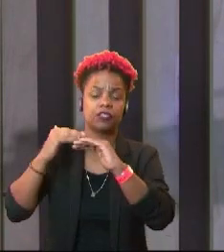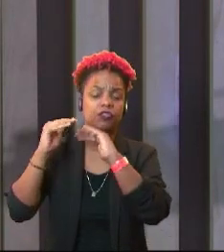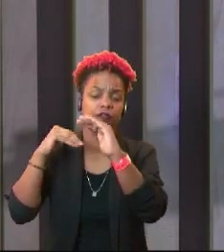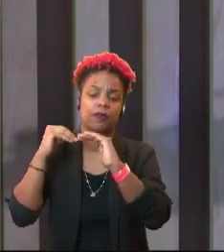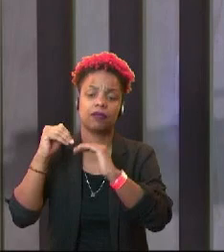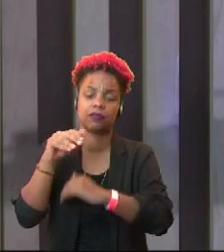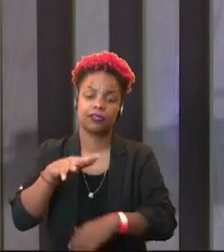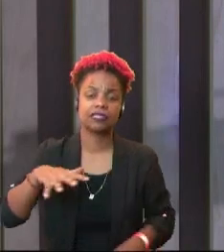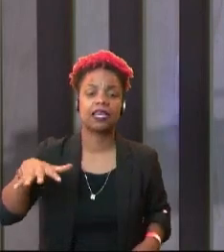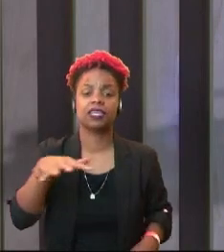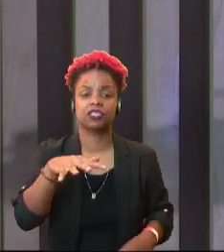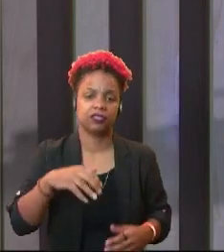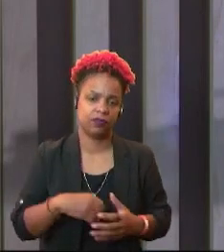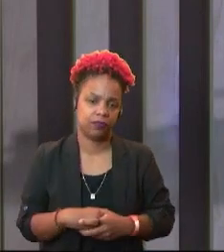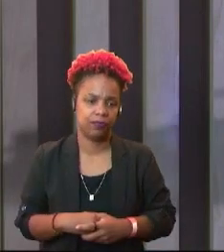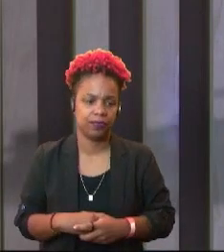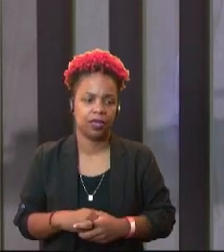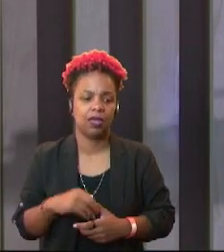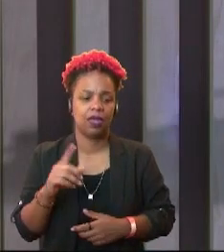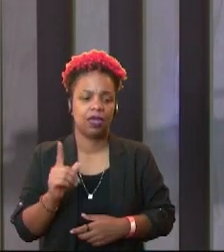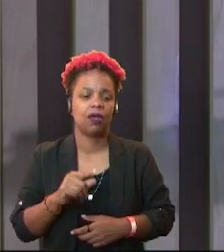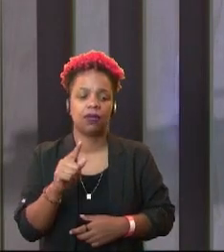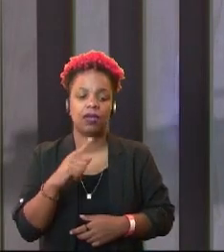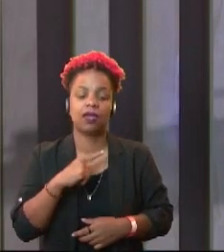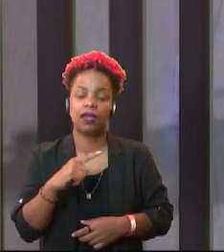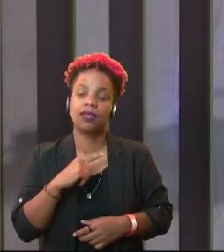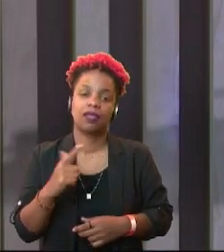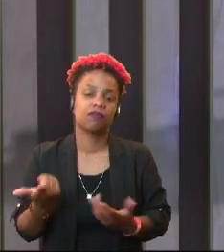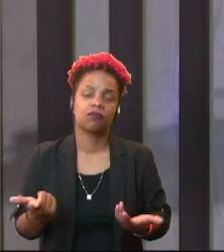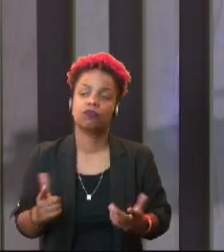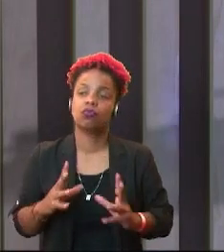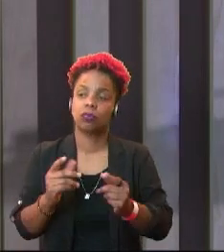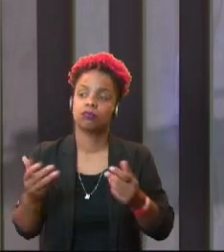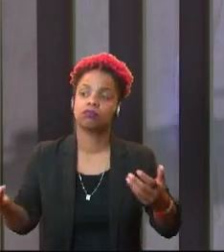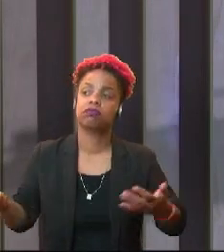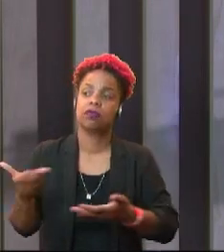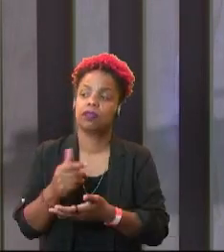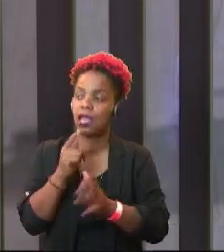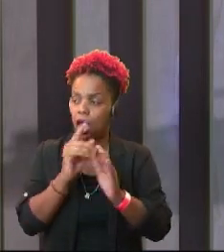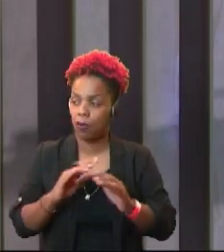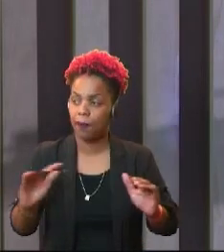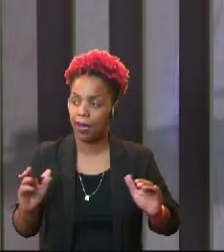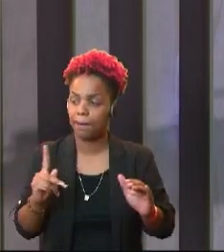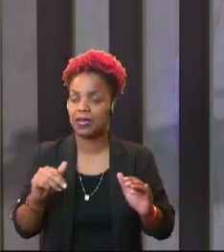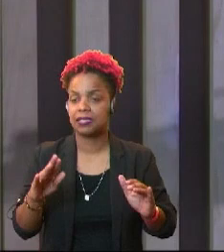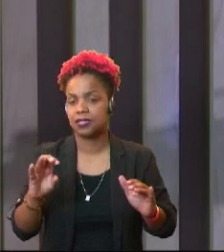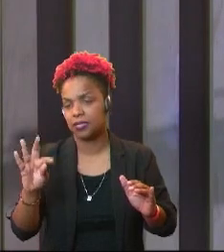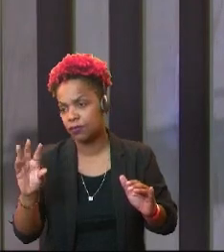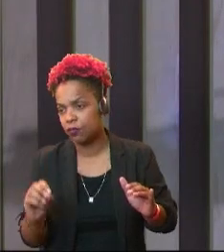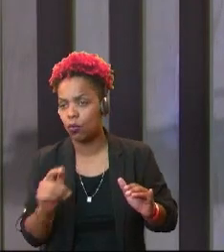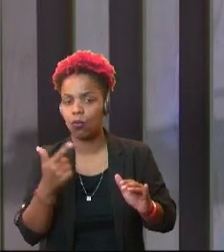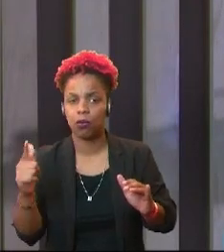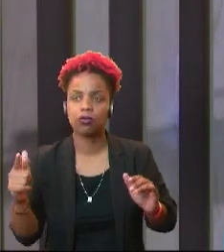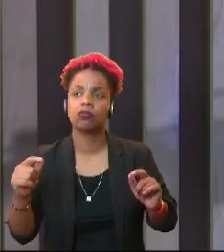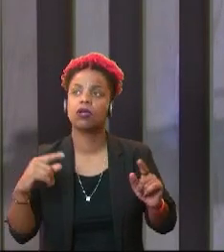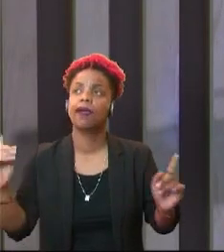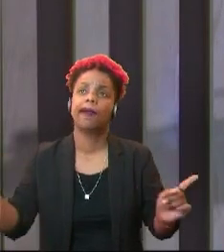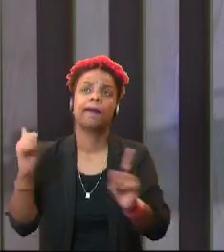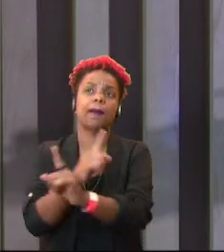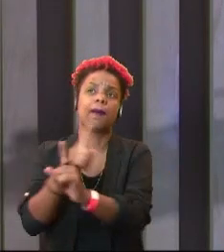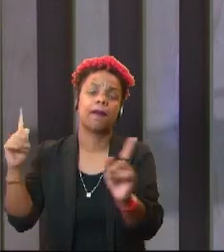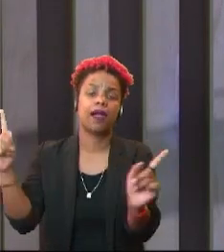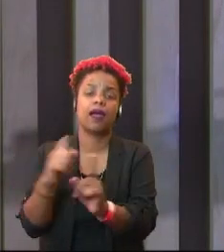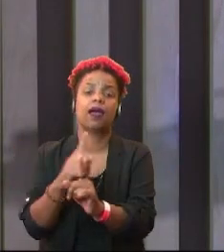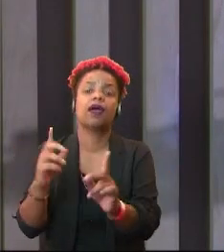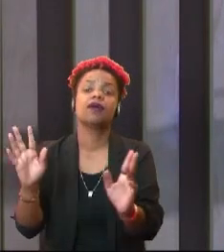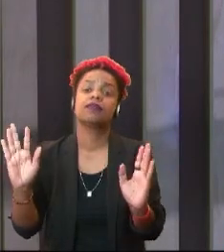na nossa região estão dirigidos para o Indo-Pacífico e vice-versa. Então, com esse contexto, nós estamos também aumentando nossa relação com o